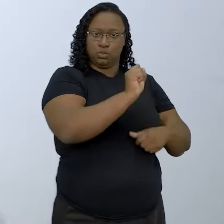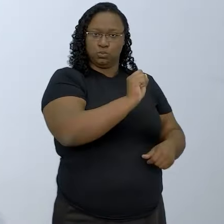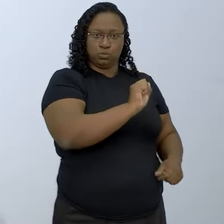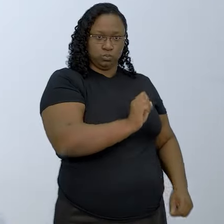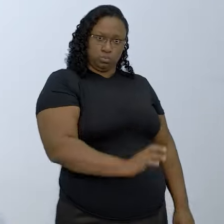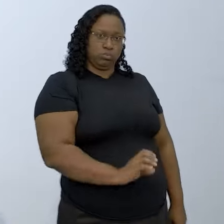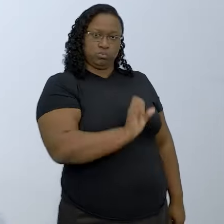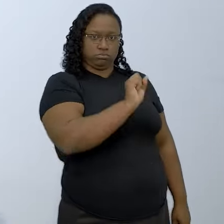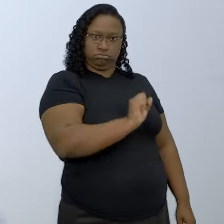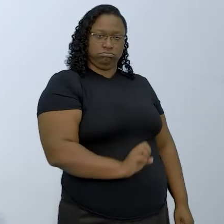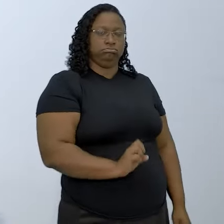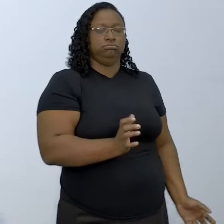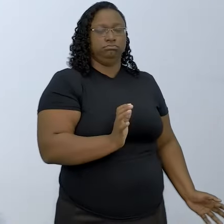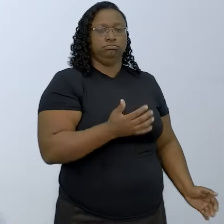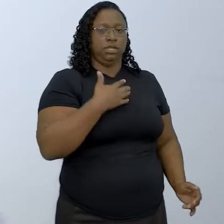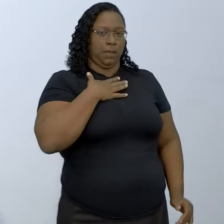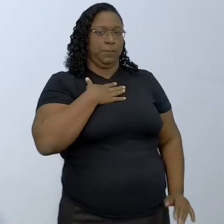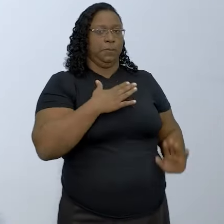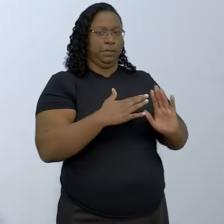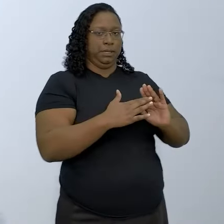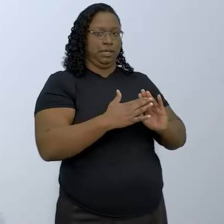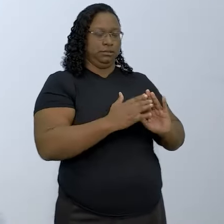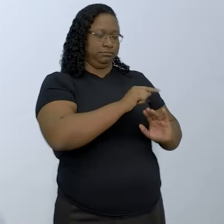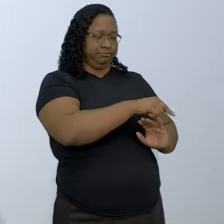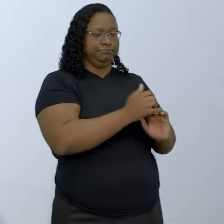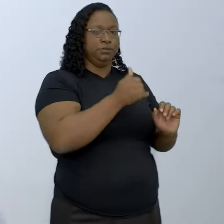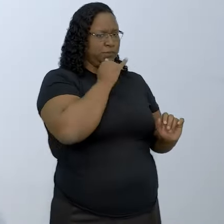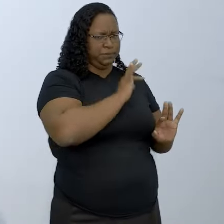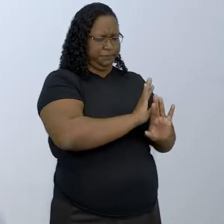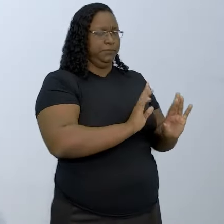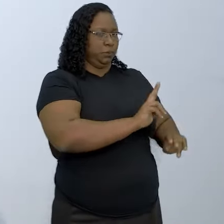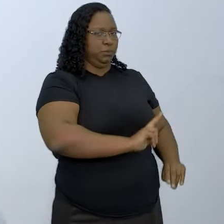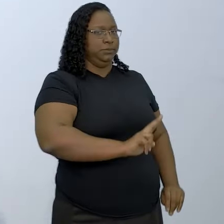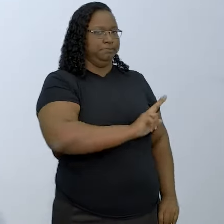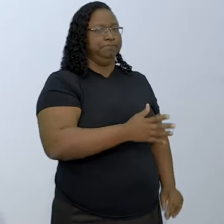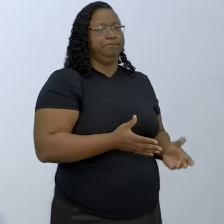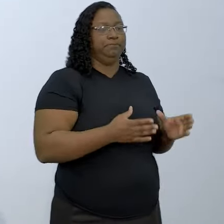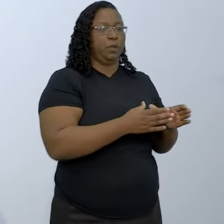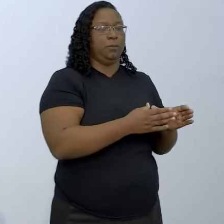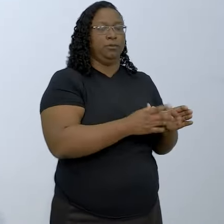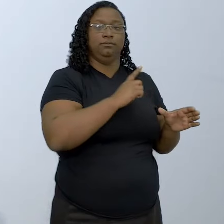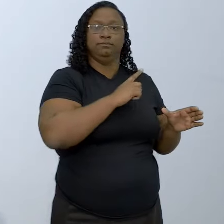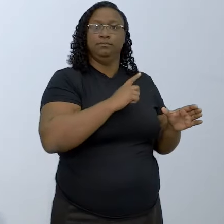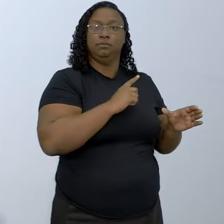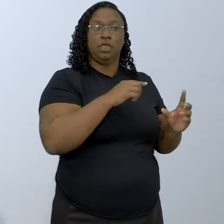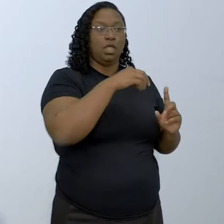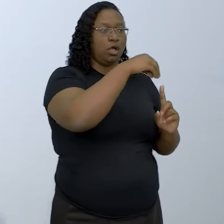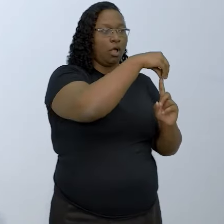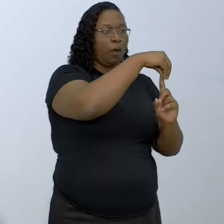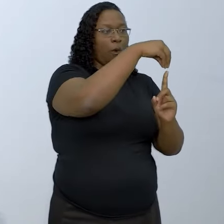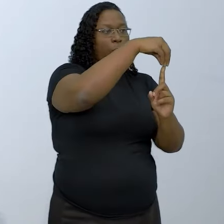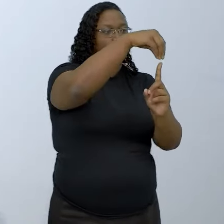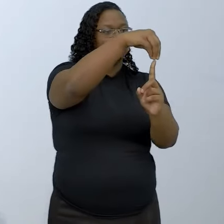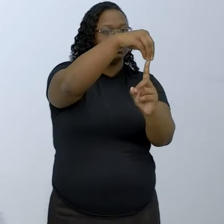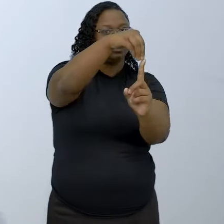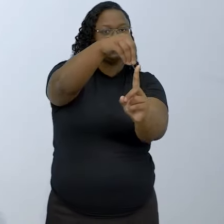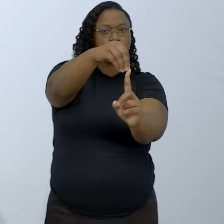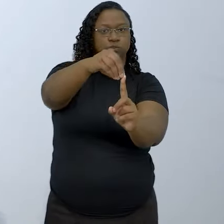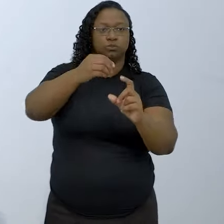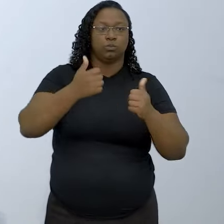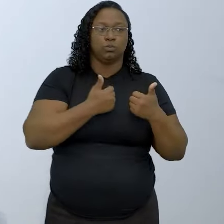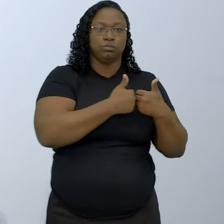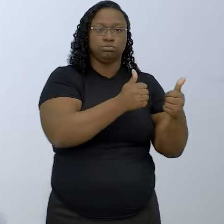pra onde eu moro, então, pra mim faz mais sentido usar isso como exemplo. O Brooklyn, cara, tem ônibus, tem ponto de ônibus em todos os lugares. E todos